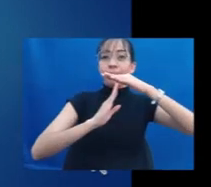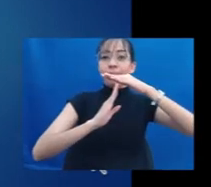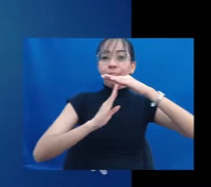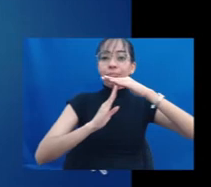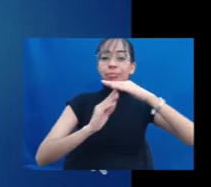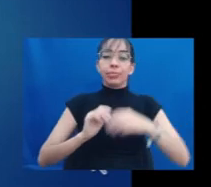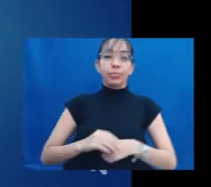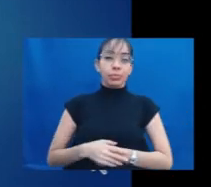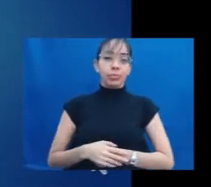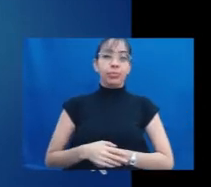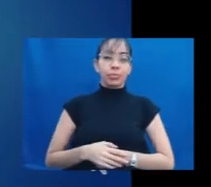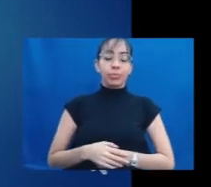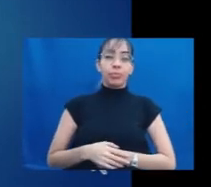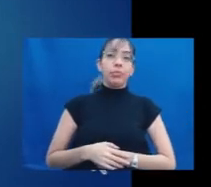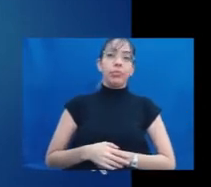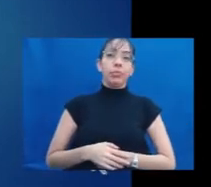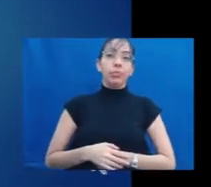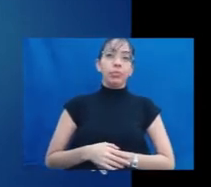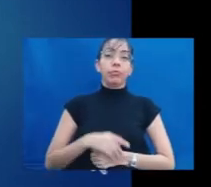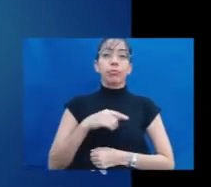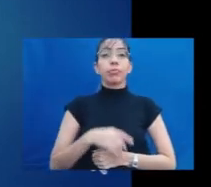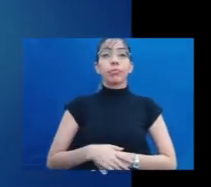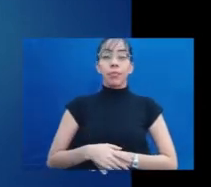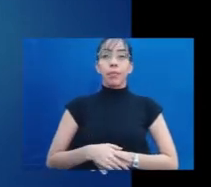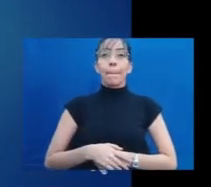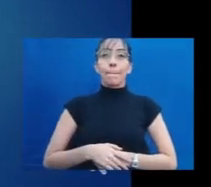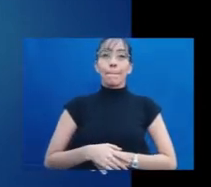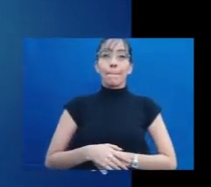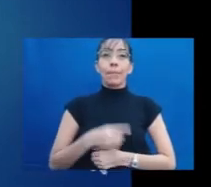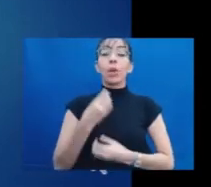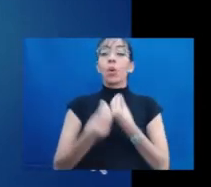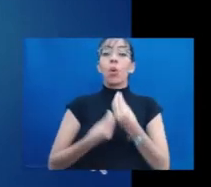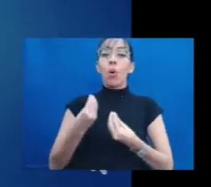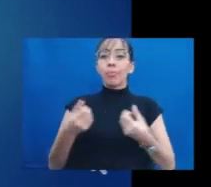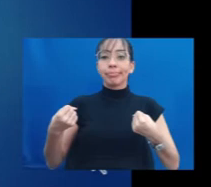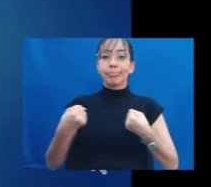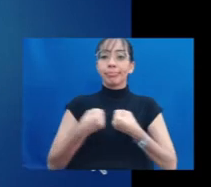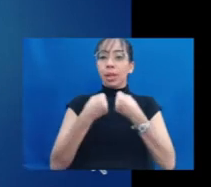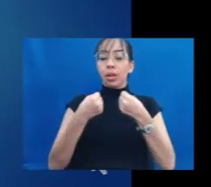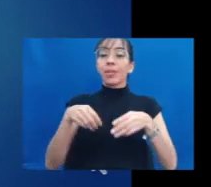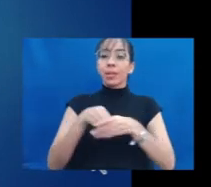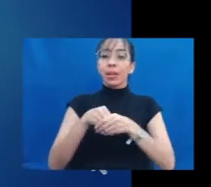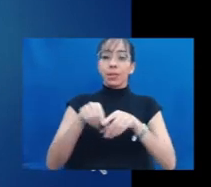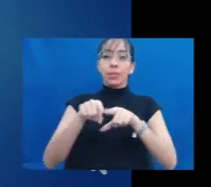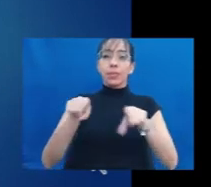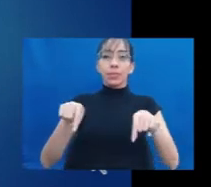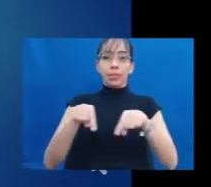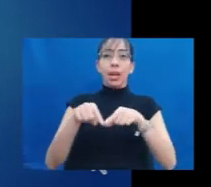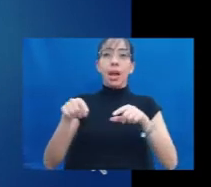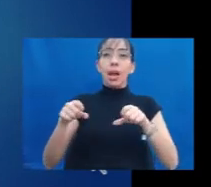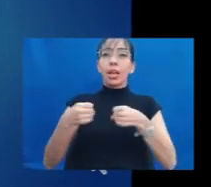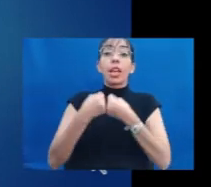uma destruição intensa. Então, vocês imaginem, né, a explosão, né, o impacto